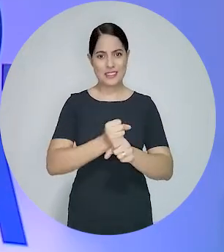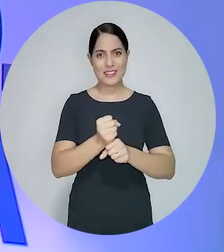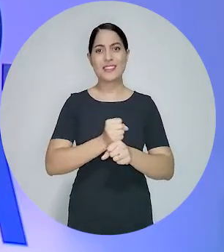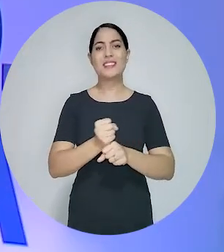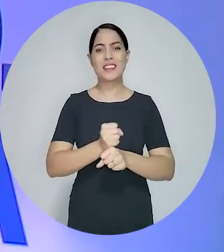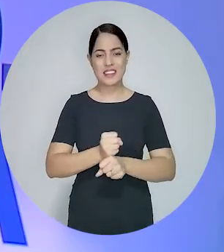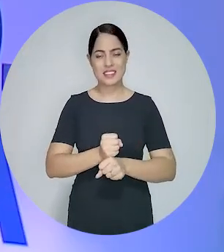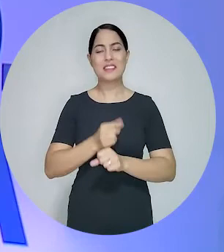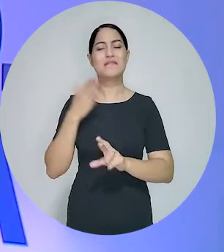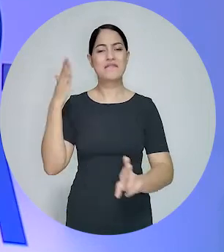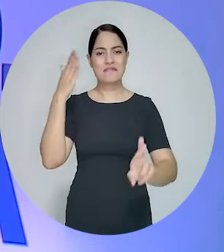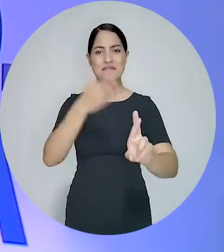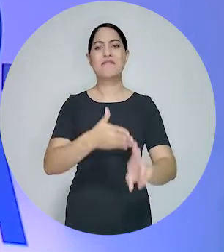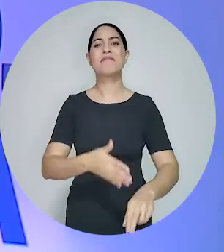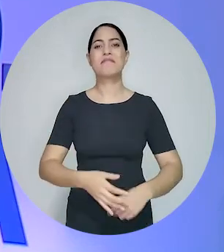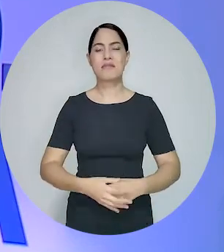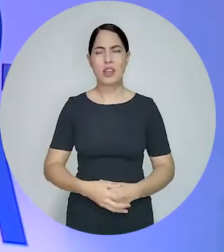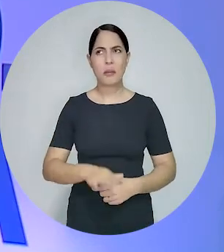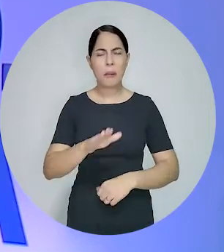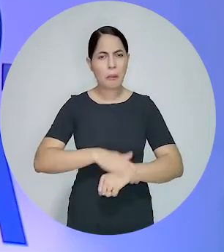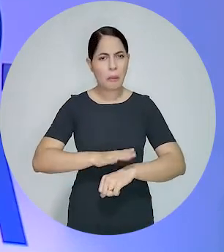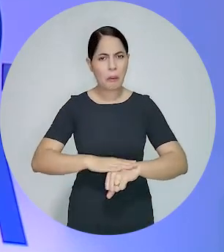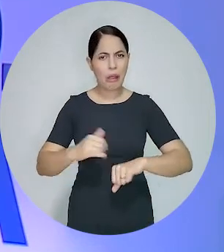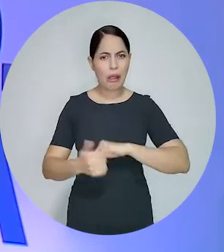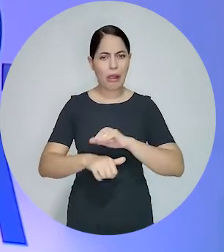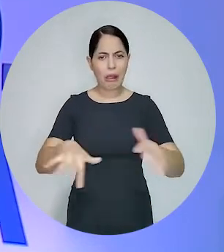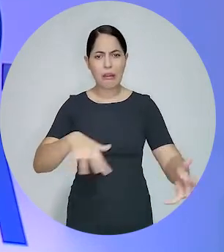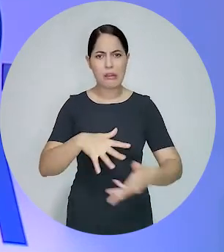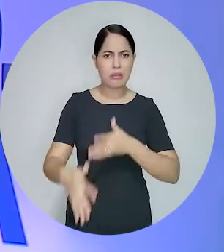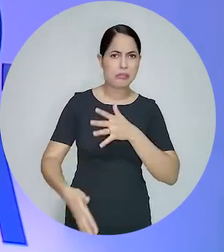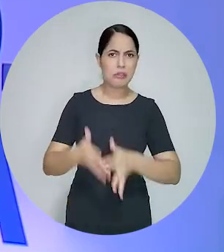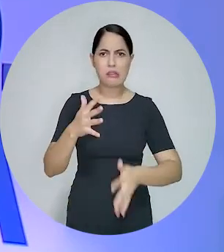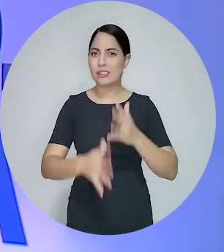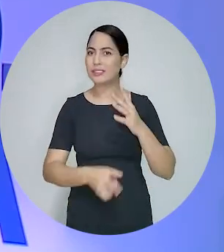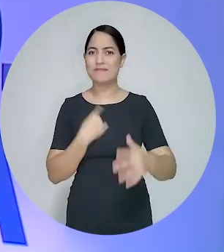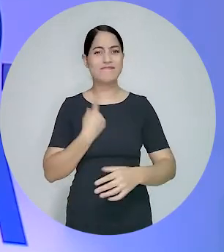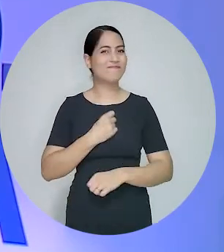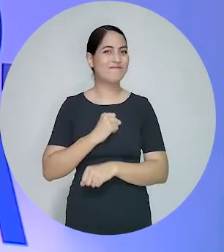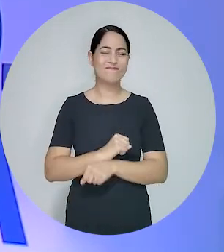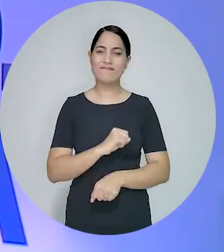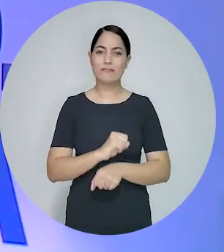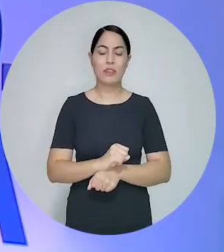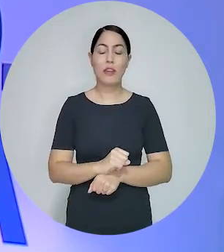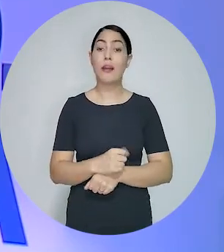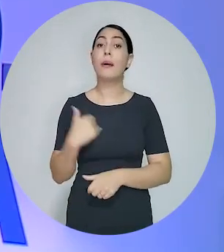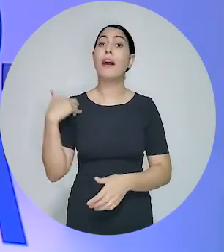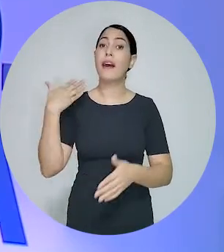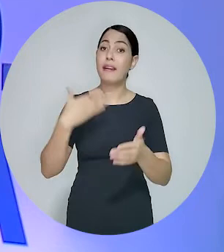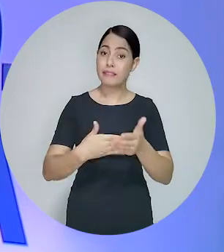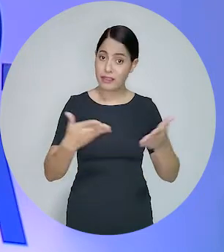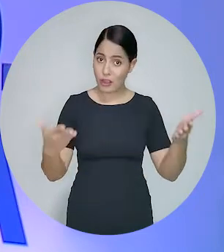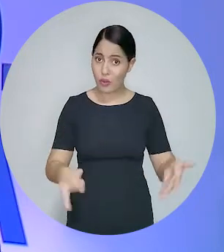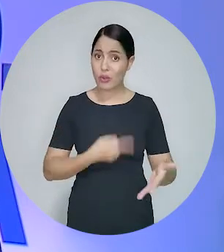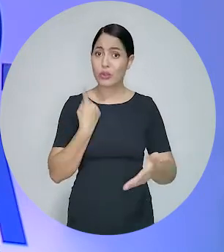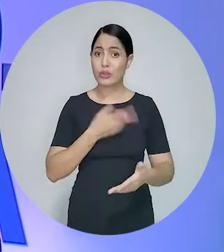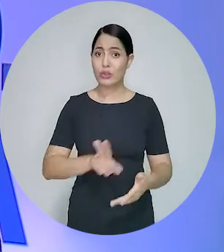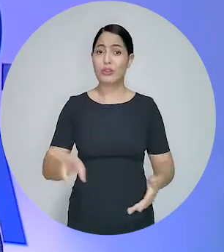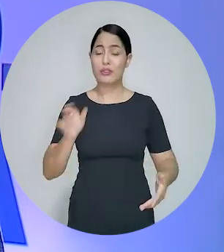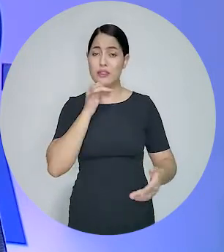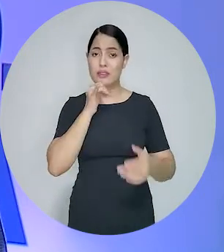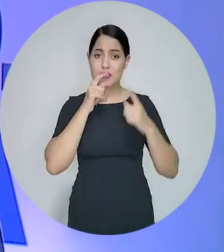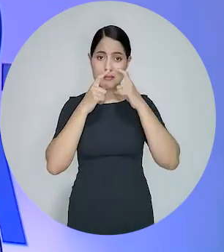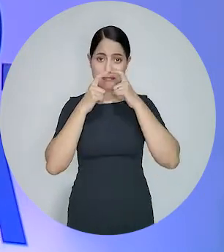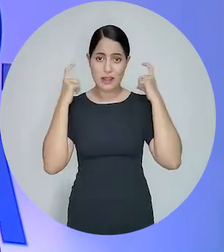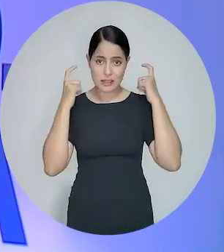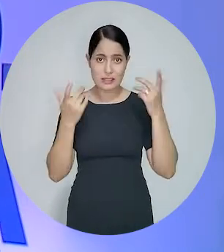trabalho durante 3 anos. Não esperávamos, obviamente, uma pandemia no meio do caminho para nos atrapalhar como atrapalhou e atrapalha até hoje. As máscaras